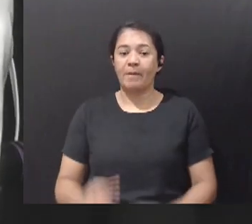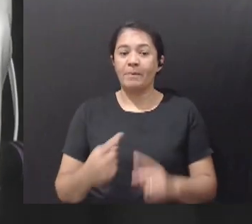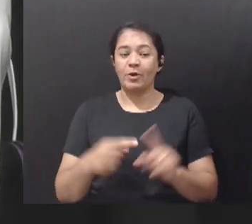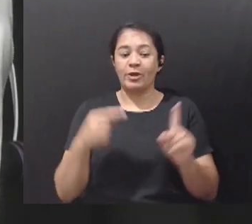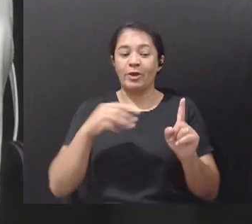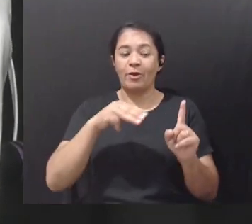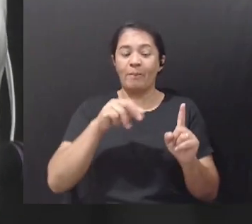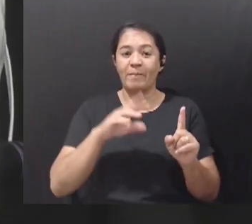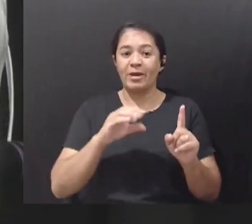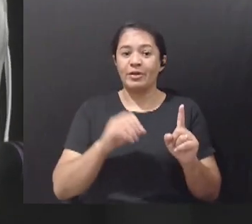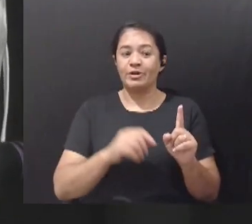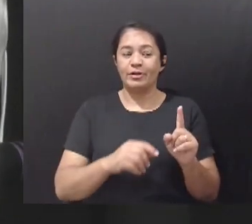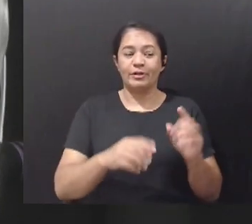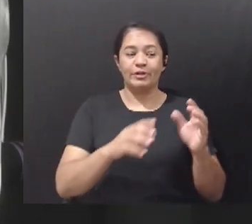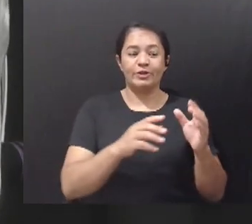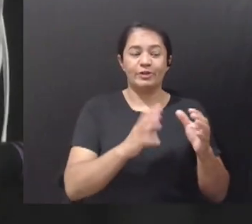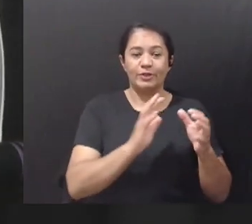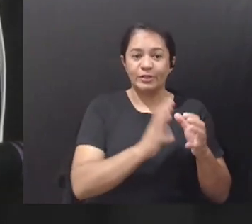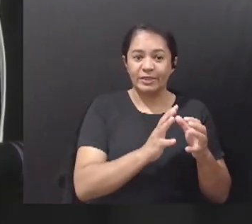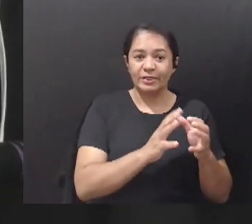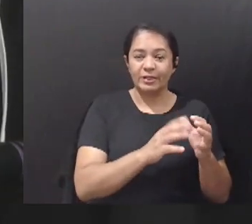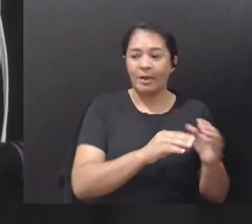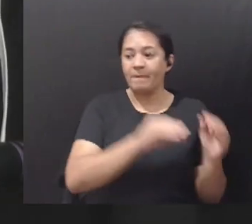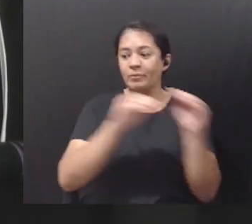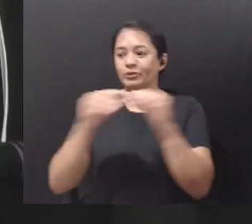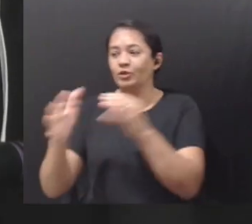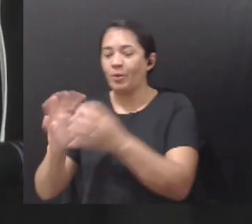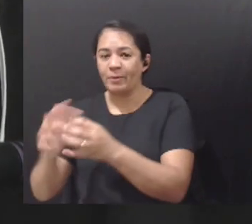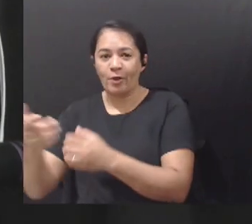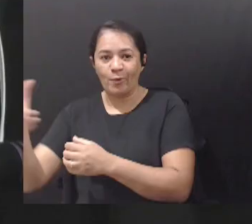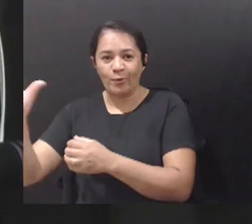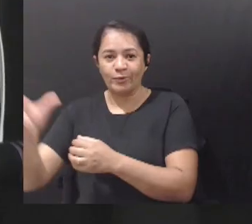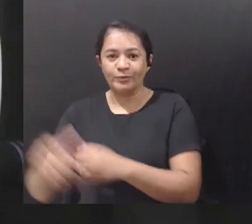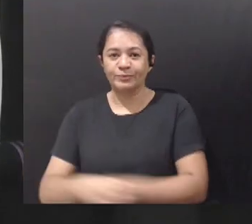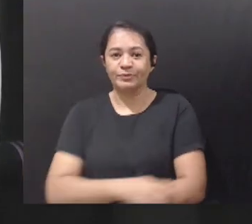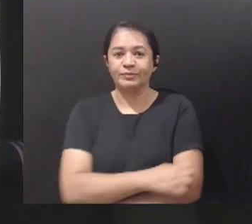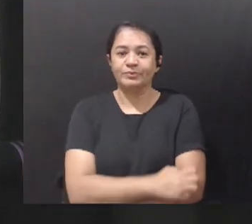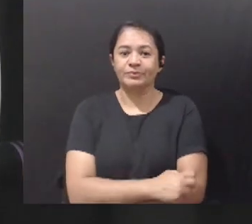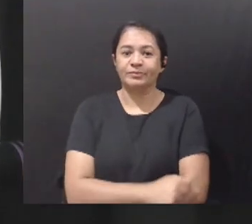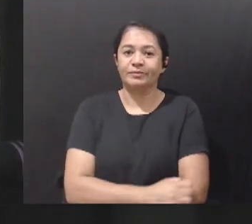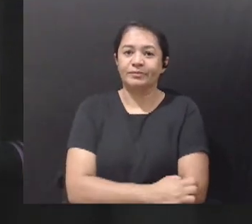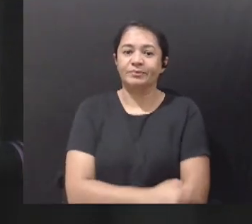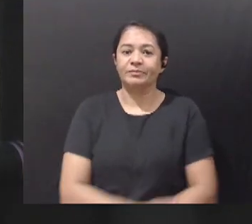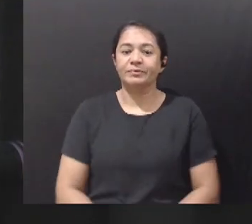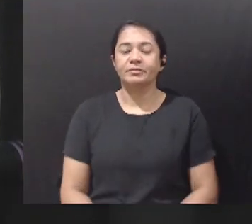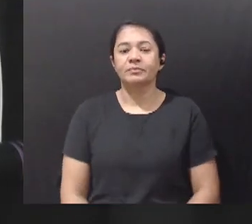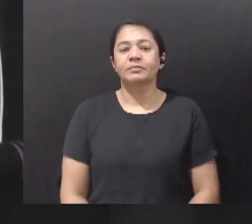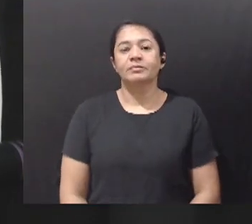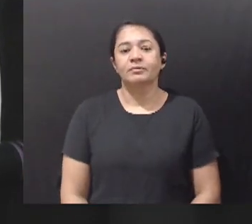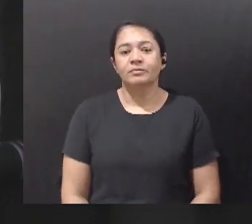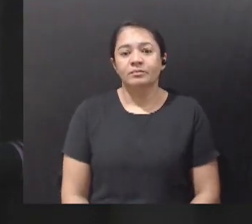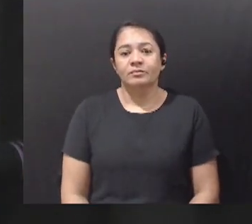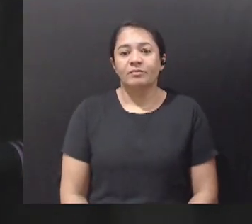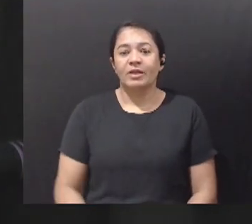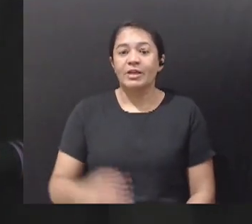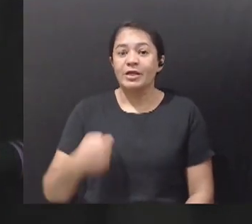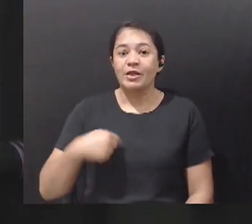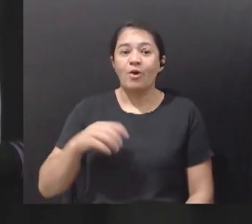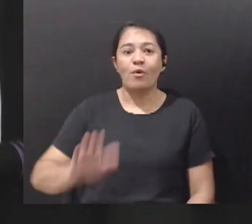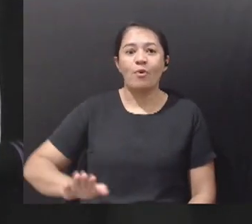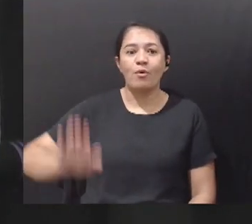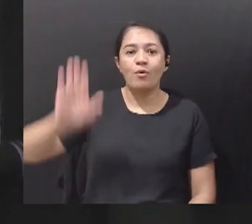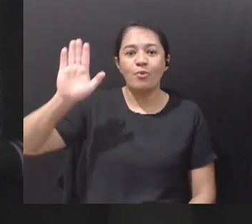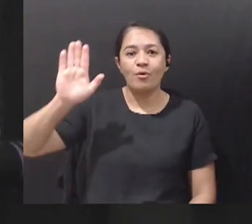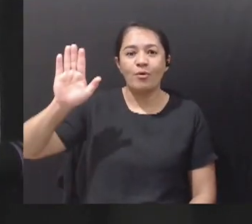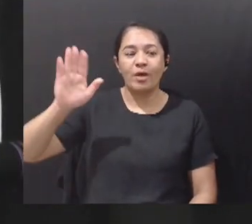partido e entrou para o PSDB, eu não tinha partido político, eu fui para o PSDB e saí candidata a convite na época do